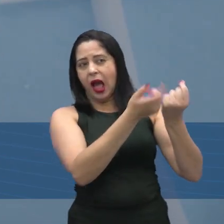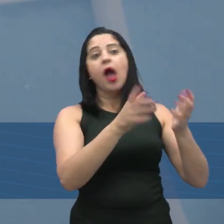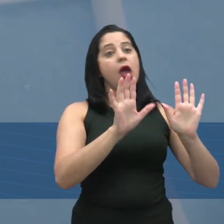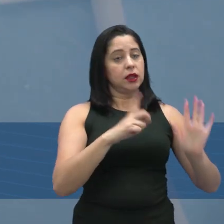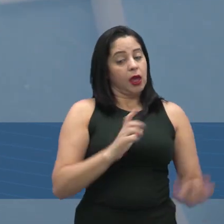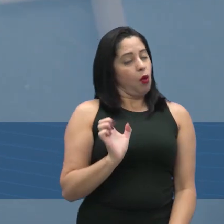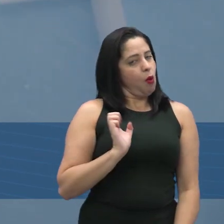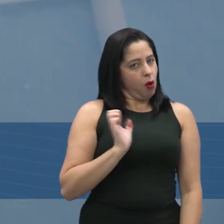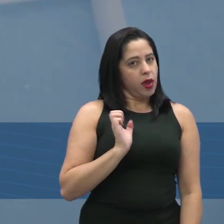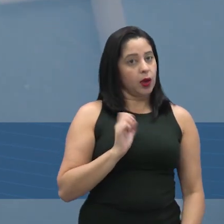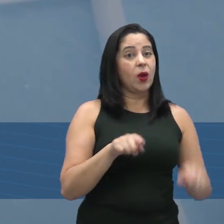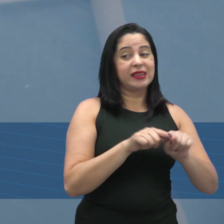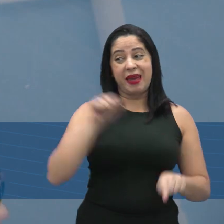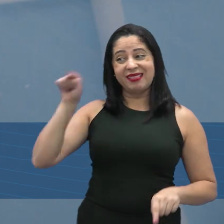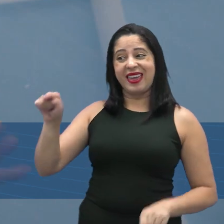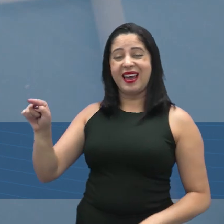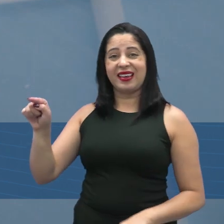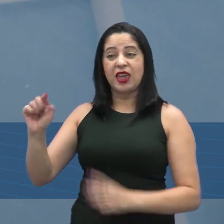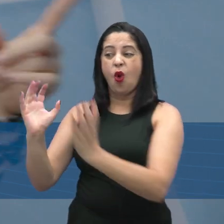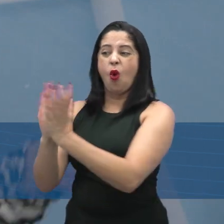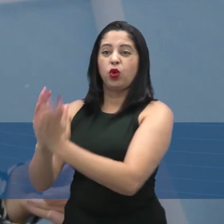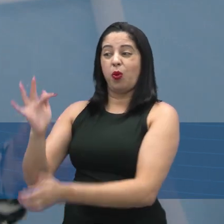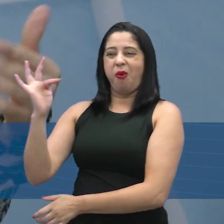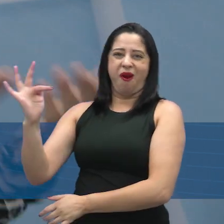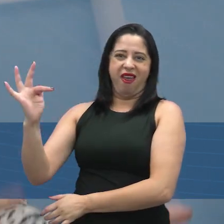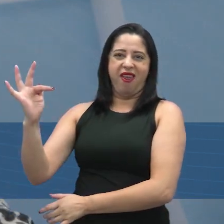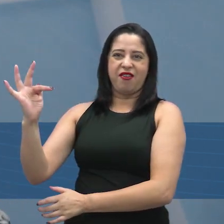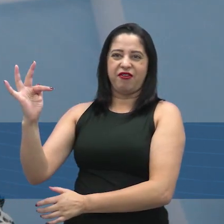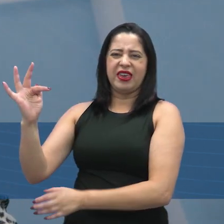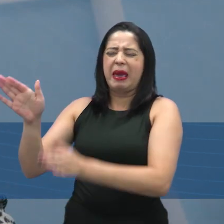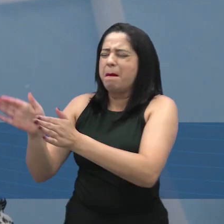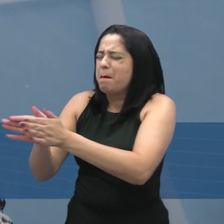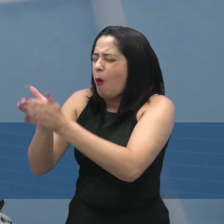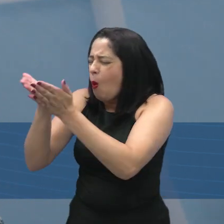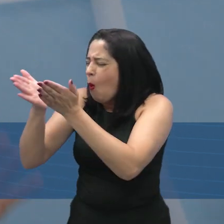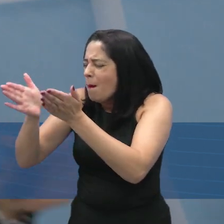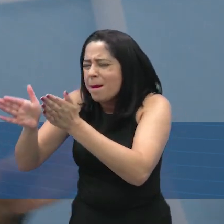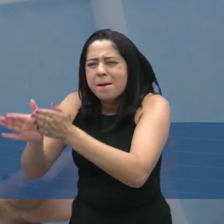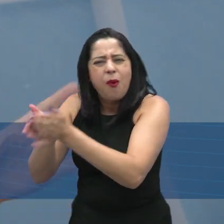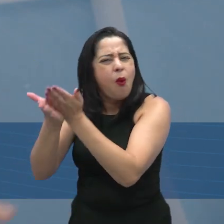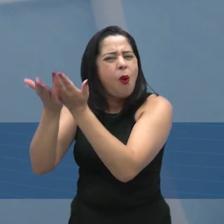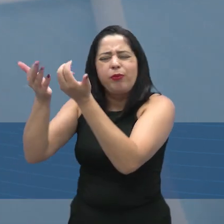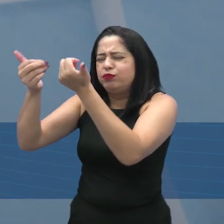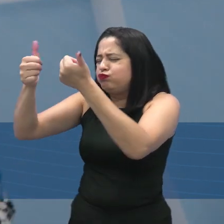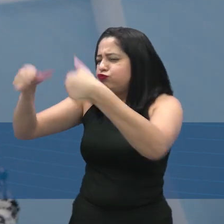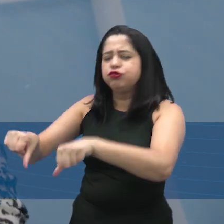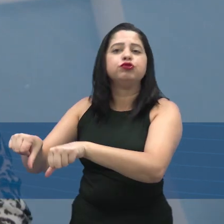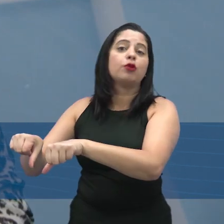a classe F, que aí seriam os miseráveis, mas ambas não são contabilizadas, né? Porque